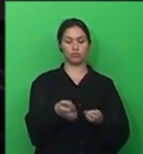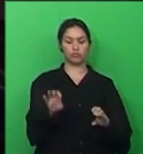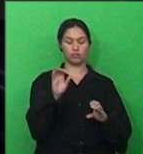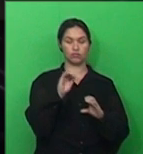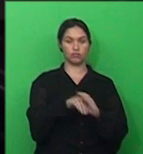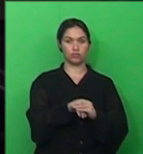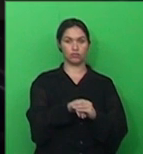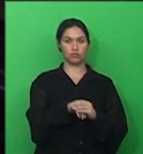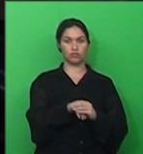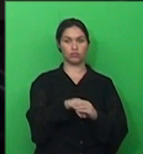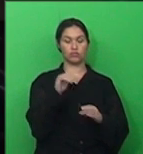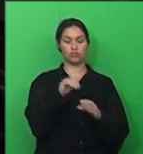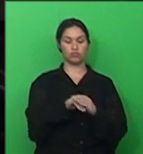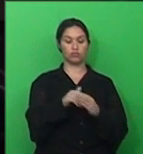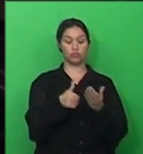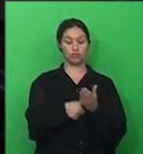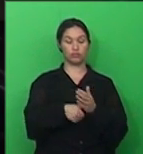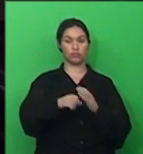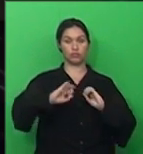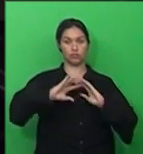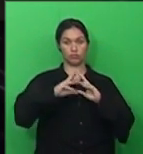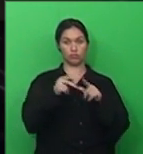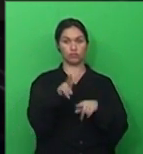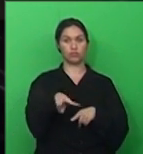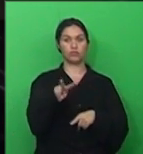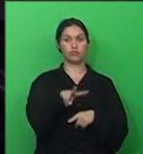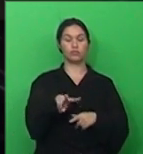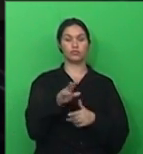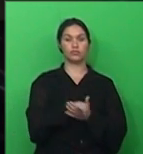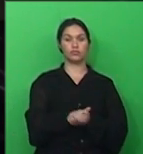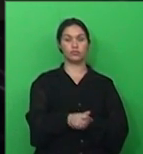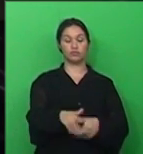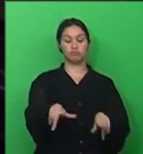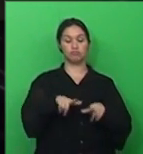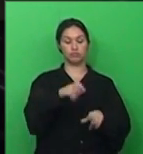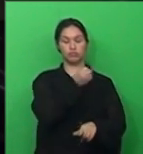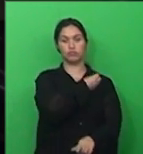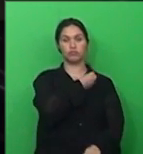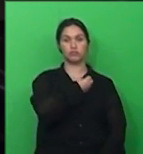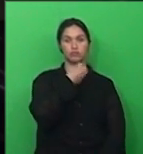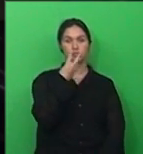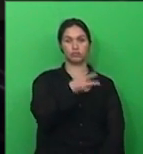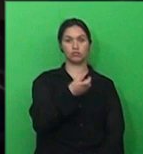favoráveis, permaneçam como estão. Aprovado por unanimidade. Requerimento número